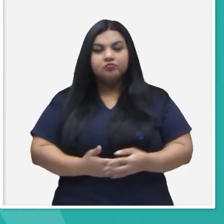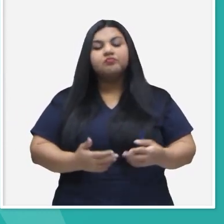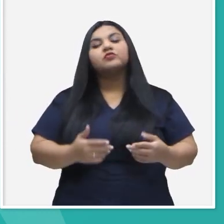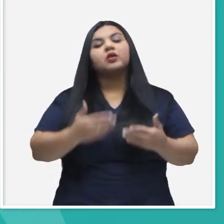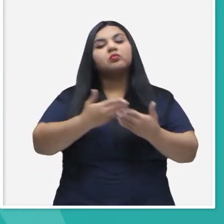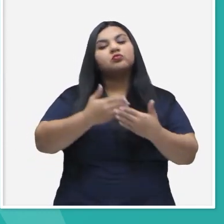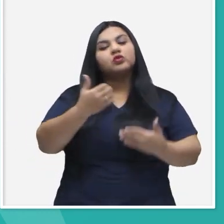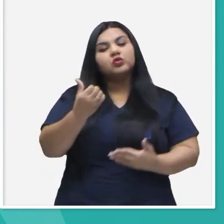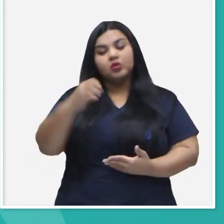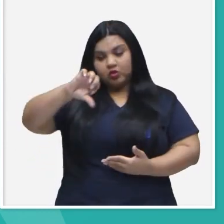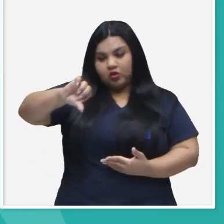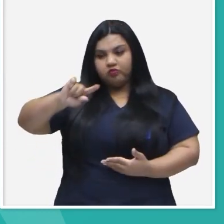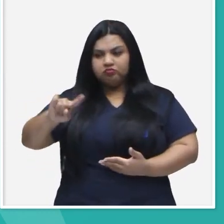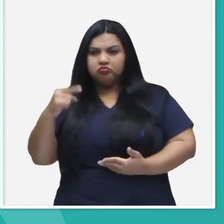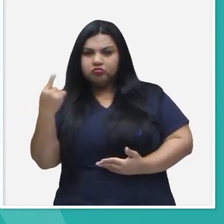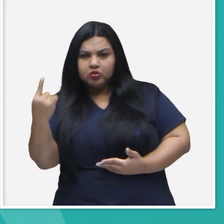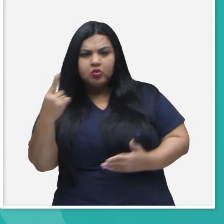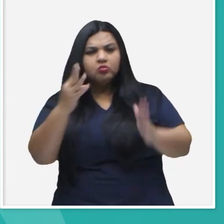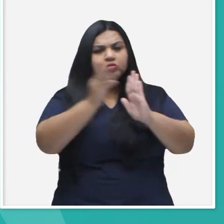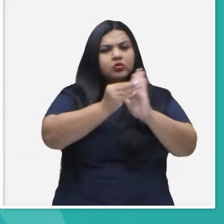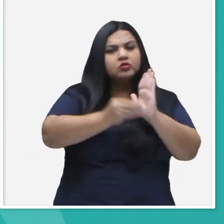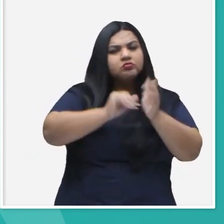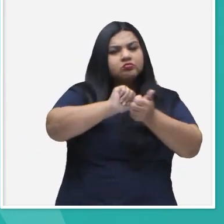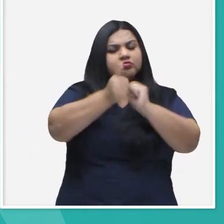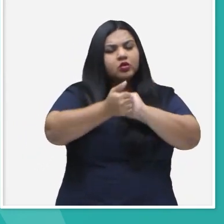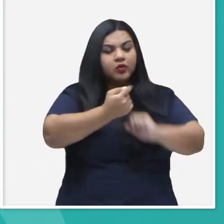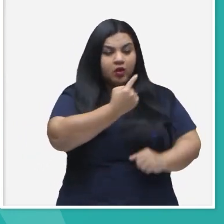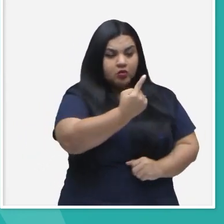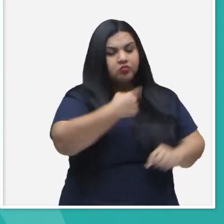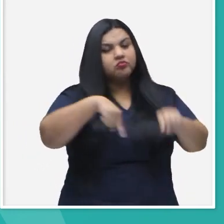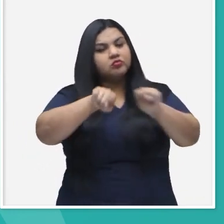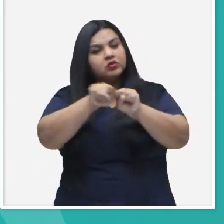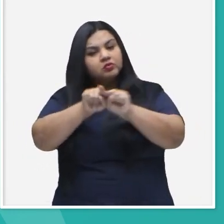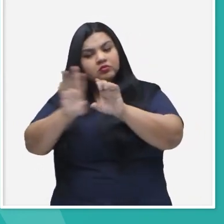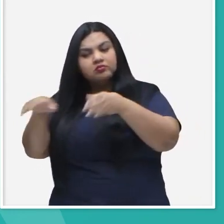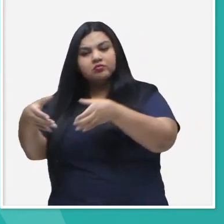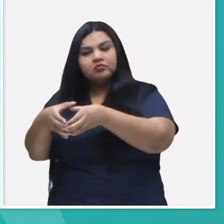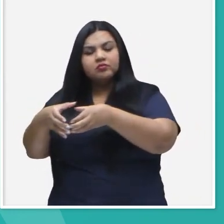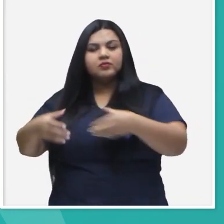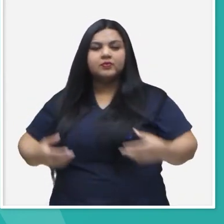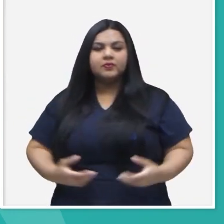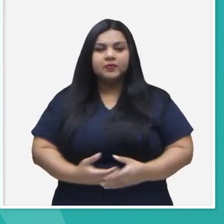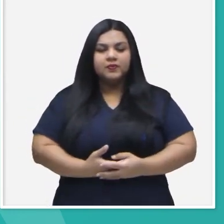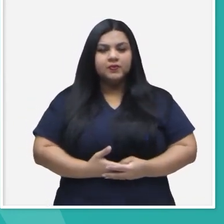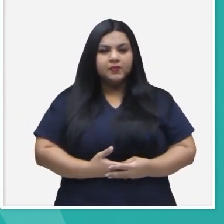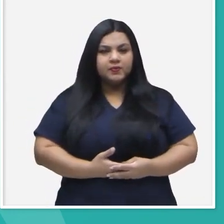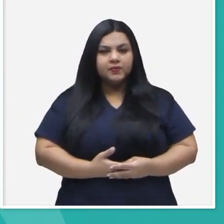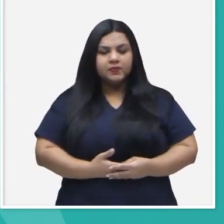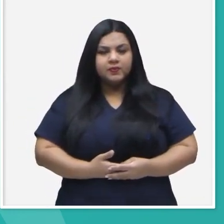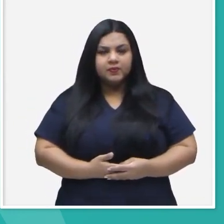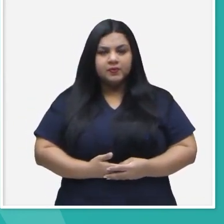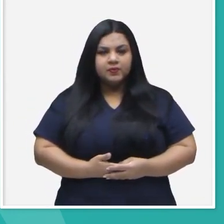Aula 9.1. Conteúdo: esportes individuais e coletivos.